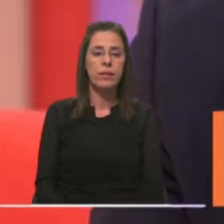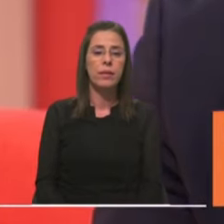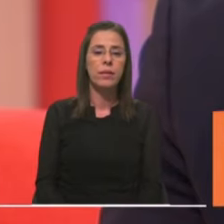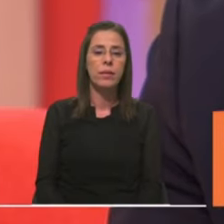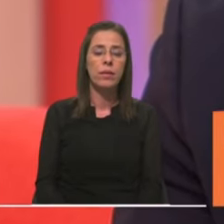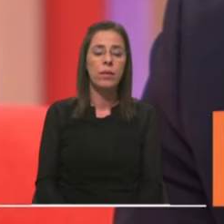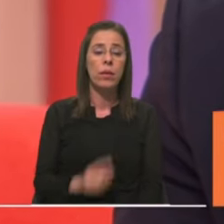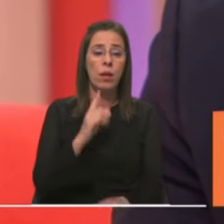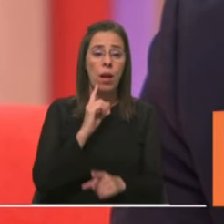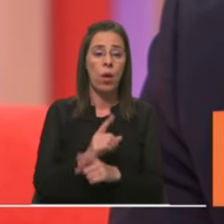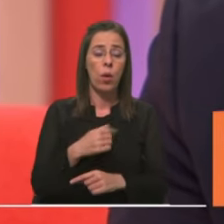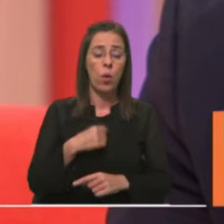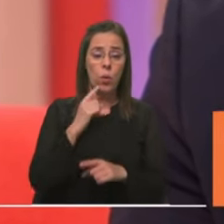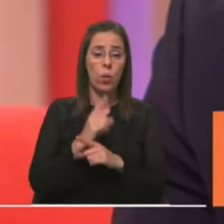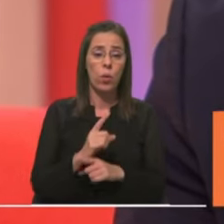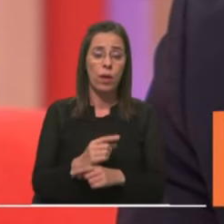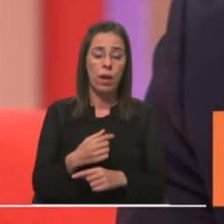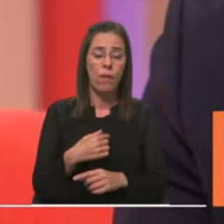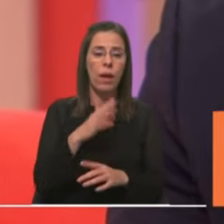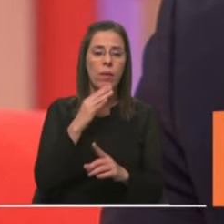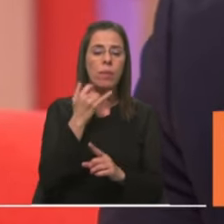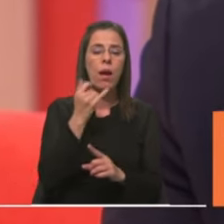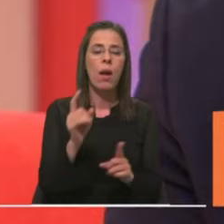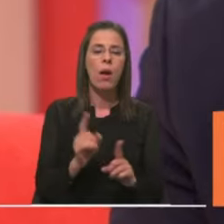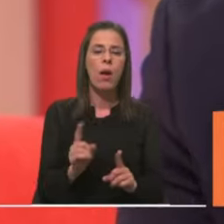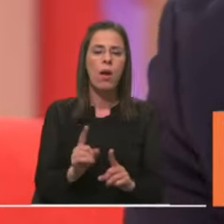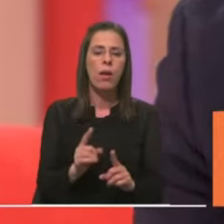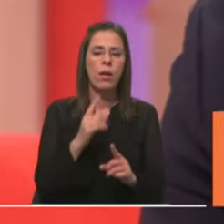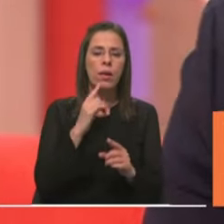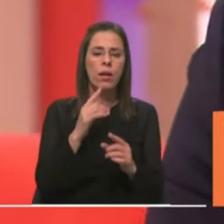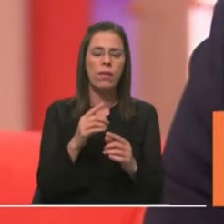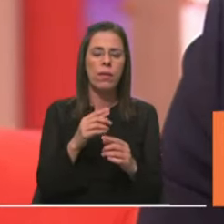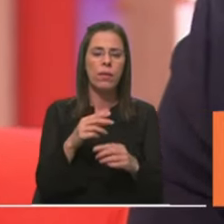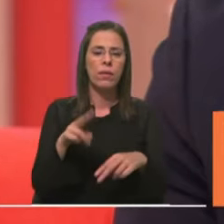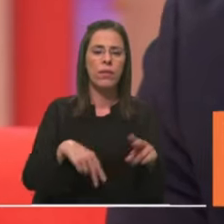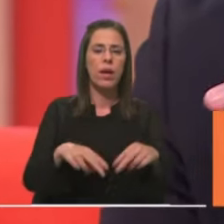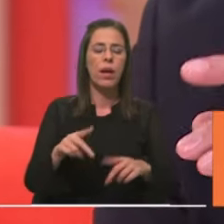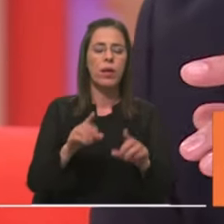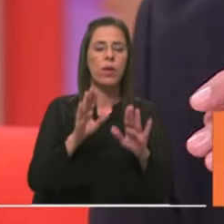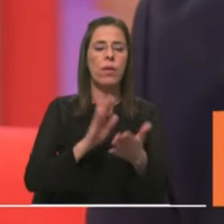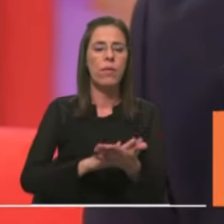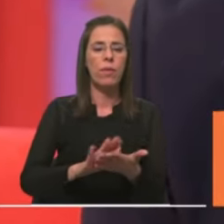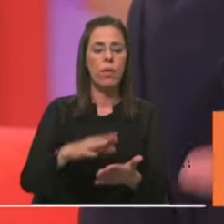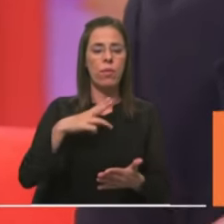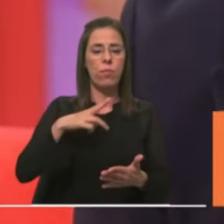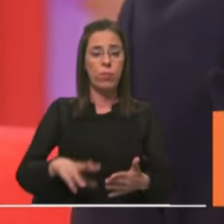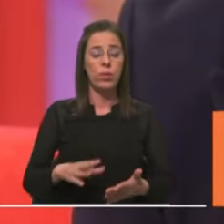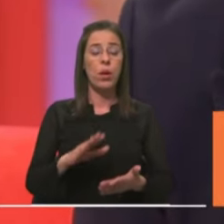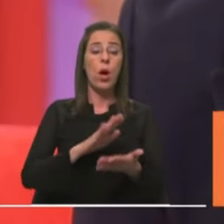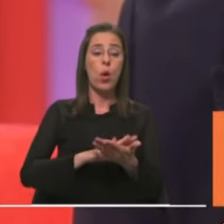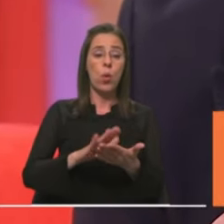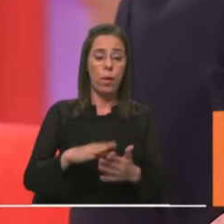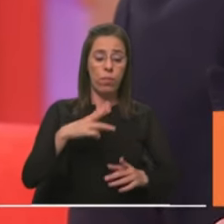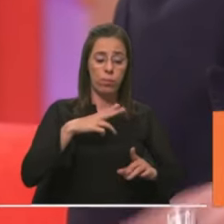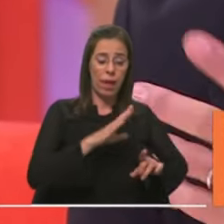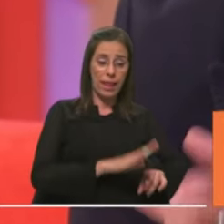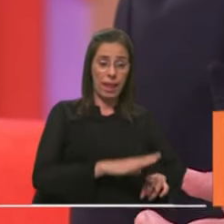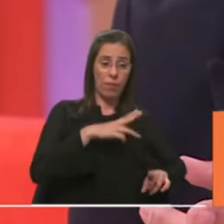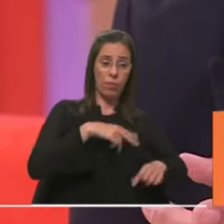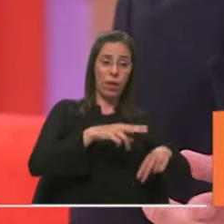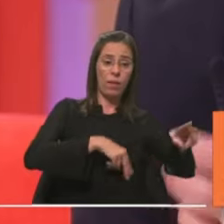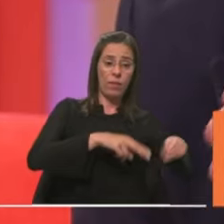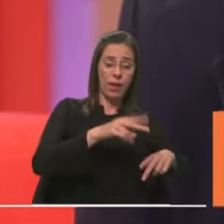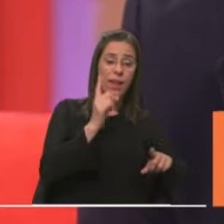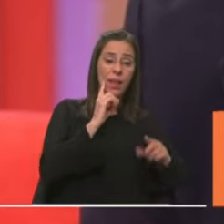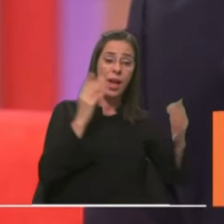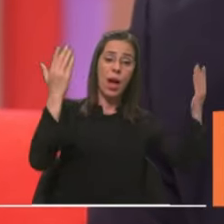não Não eu tava lá eu estava no incêndio Ah não pensei que a tua mãe Portugal Fashion Porque só fica a coleção do Portugal Fashion não não a coleção estava no Portugal Fashion que ia